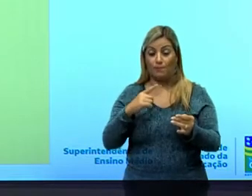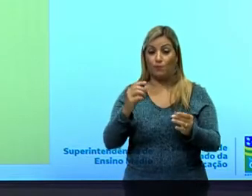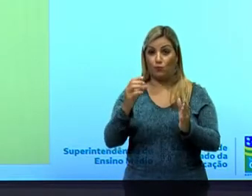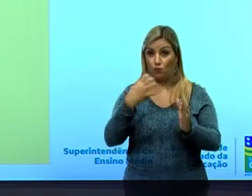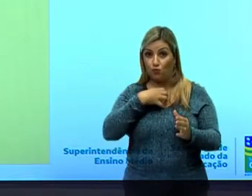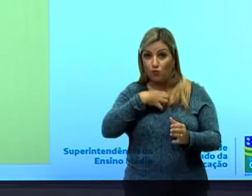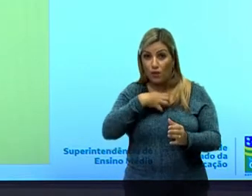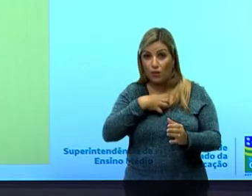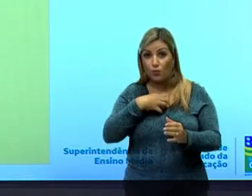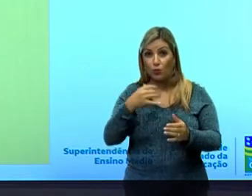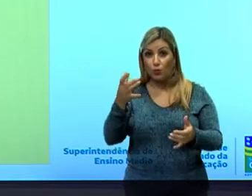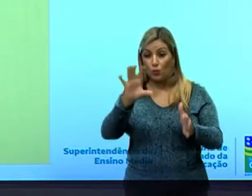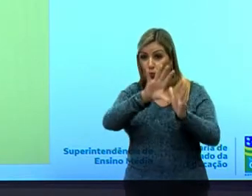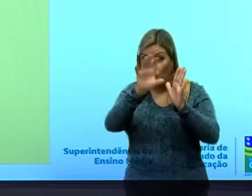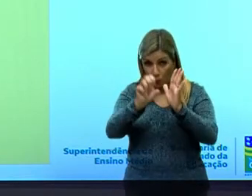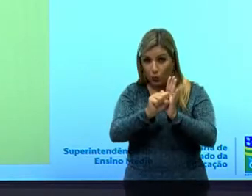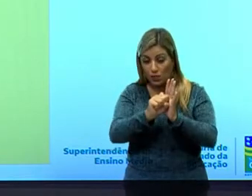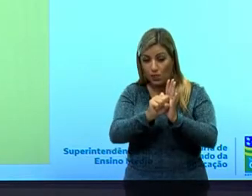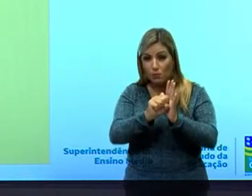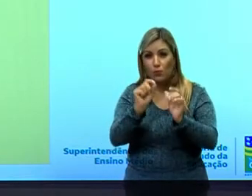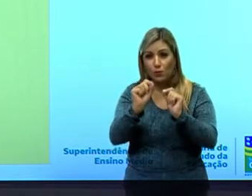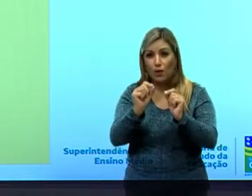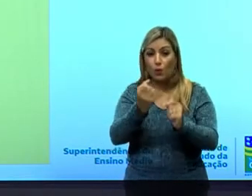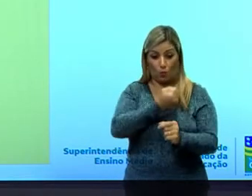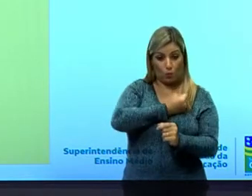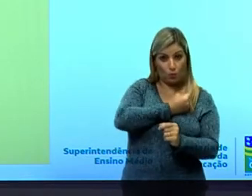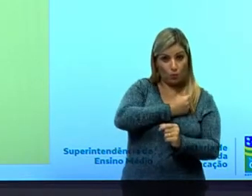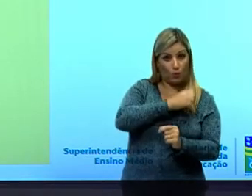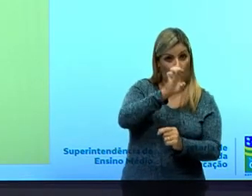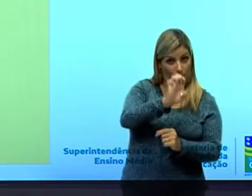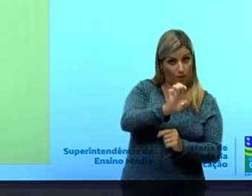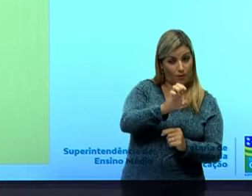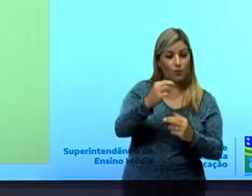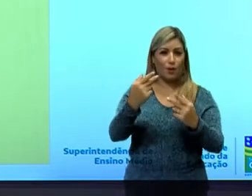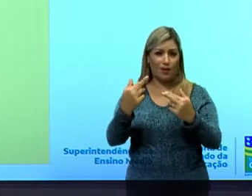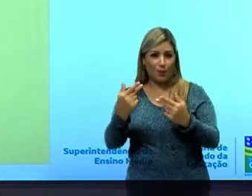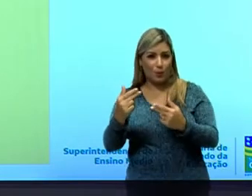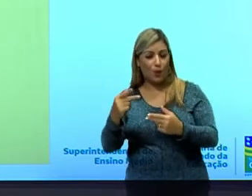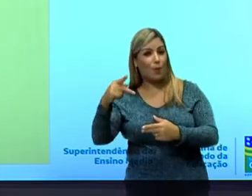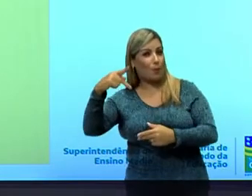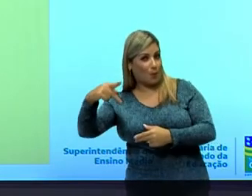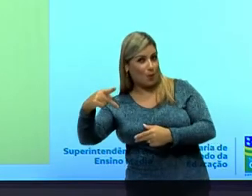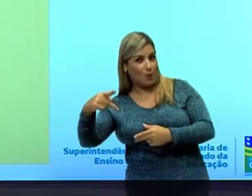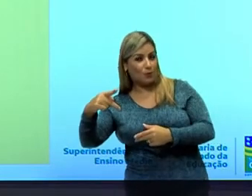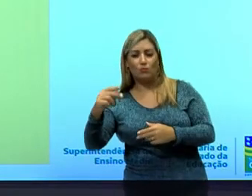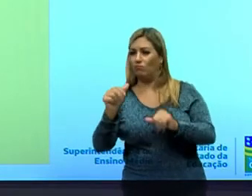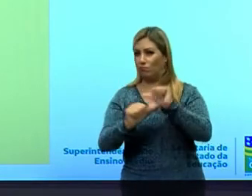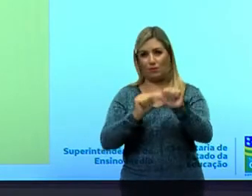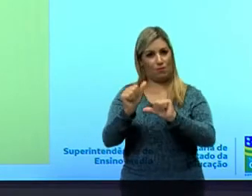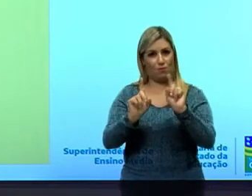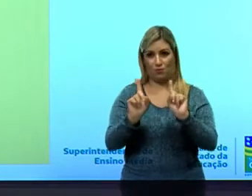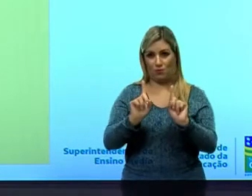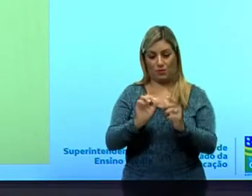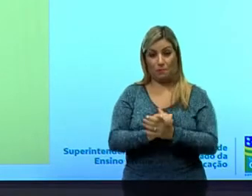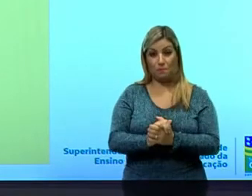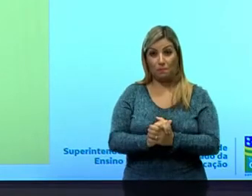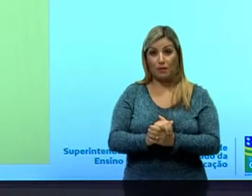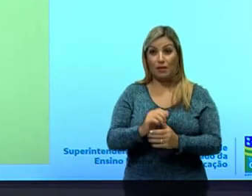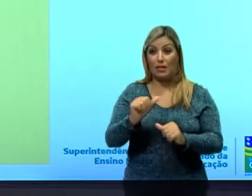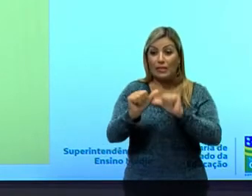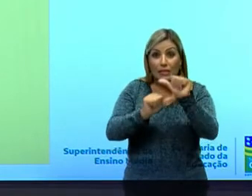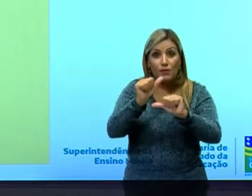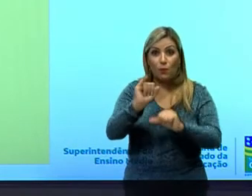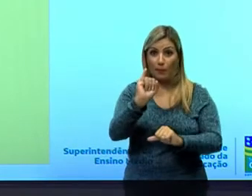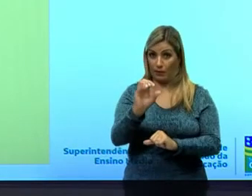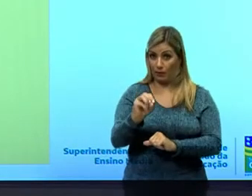fundamental o número de elétrons é igualzinho ao número de prótons não muda mas quando ele se